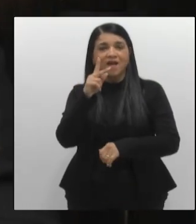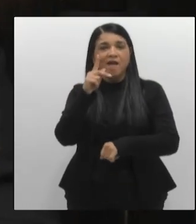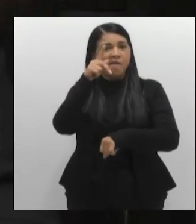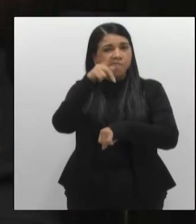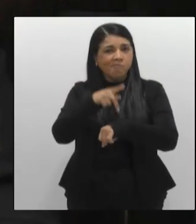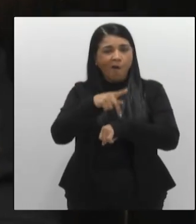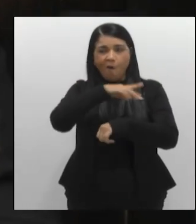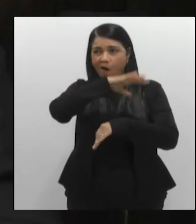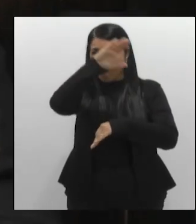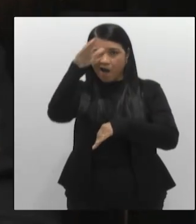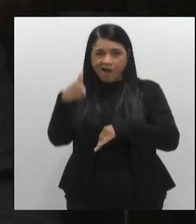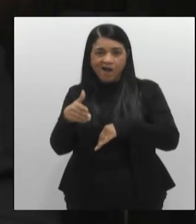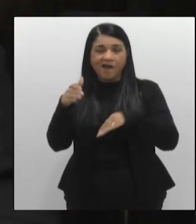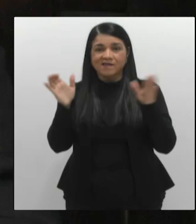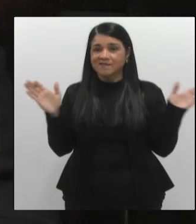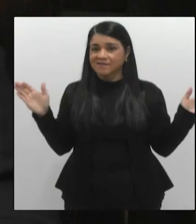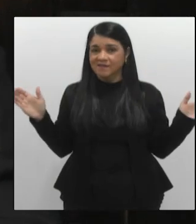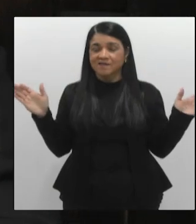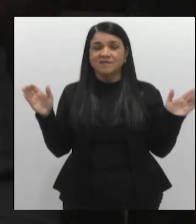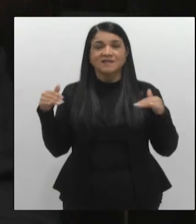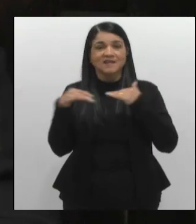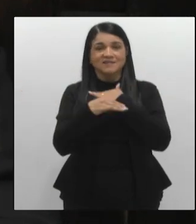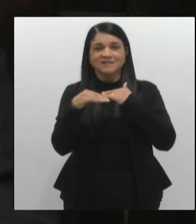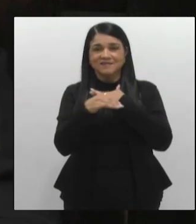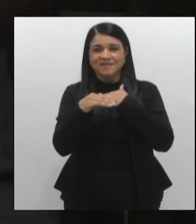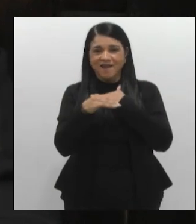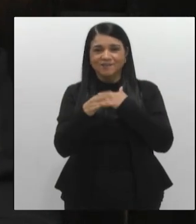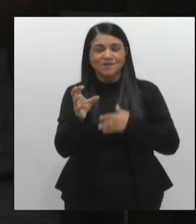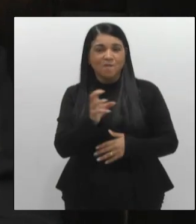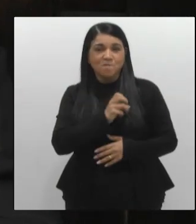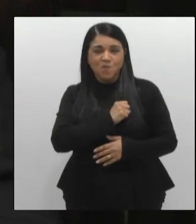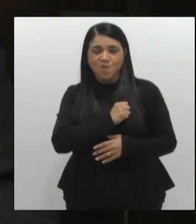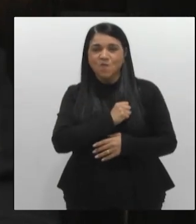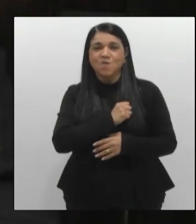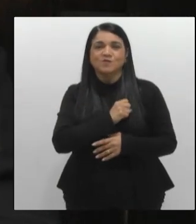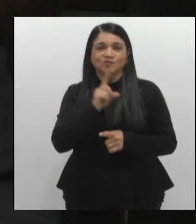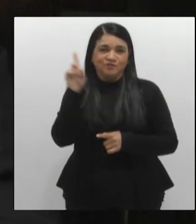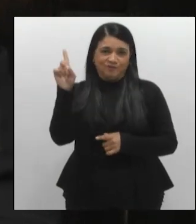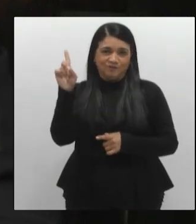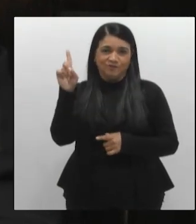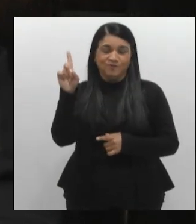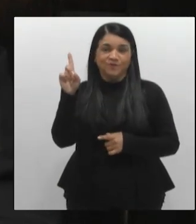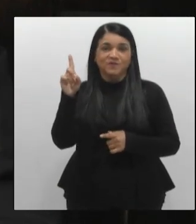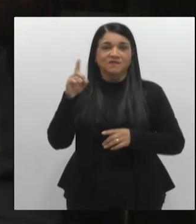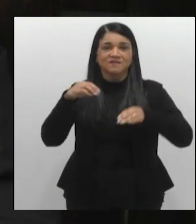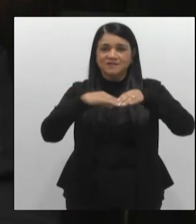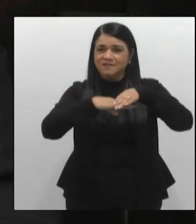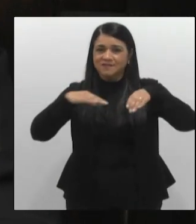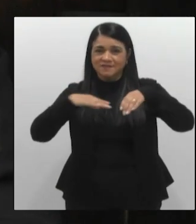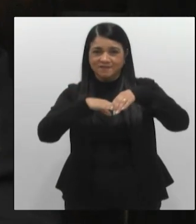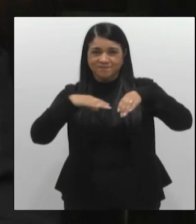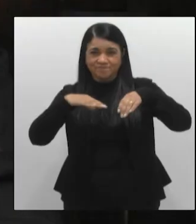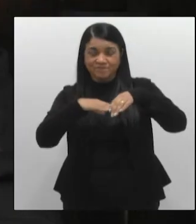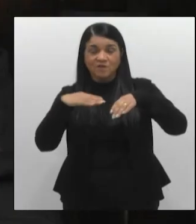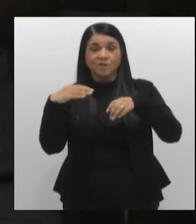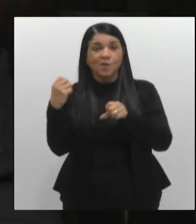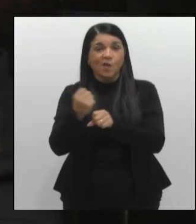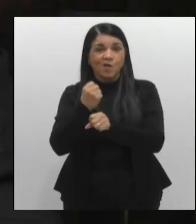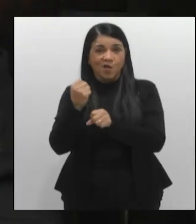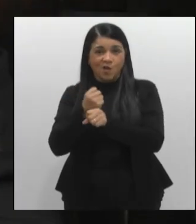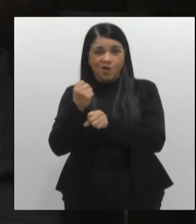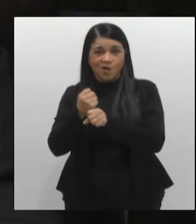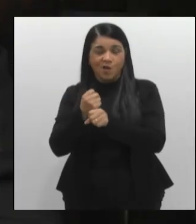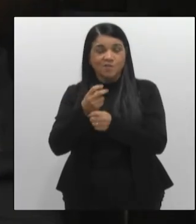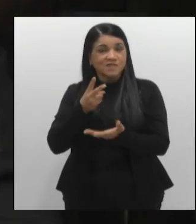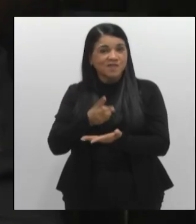sobre a cidade, estendida deste lado da Baía da Guanabara, uma construção que foi realizada e é